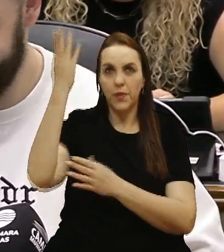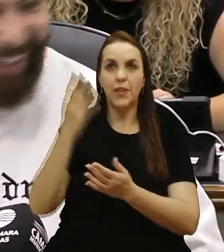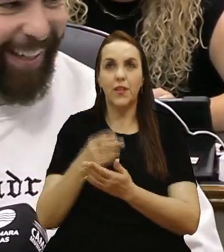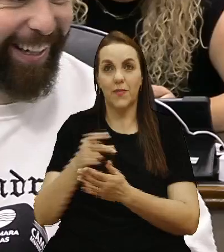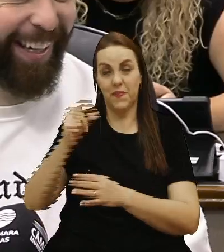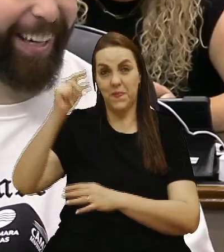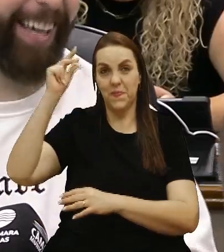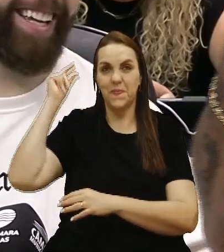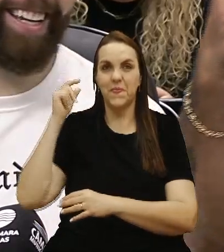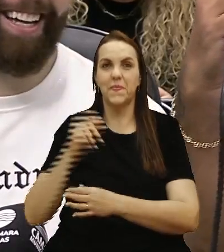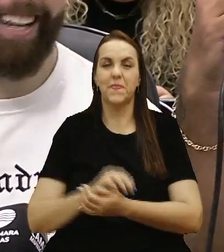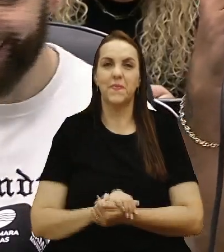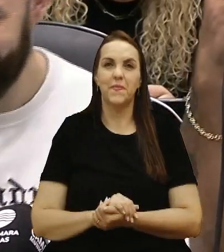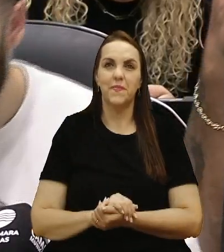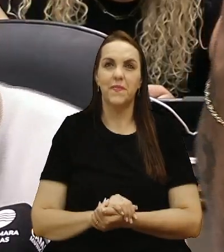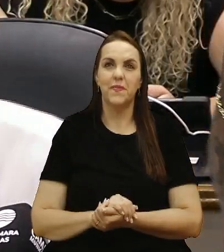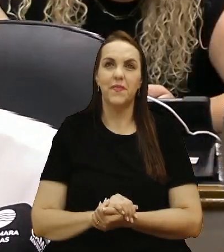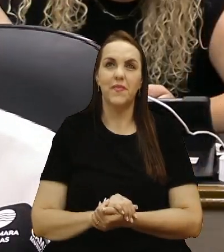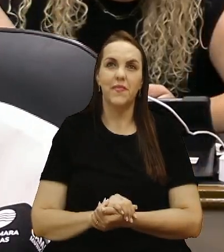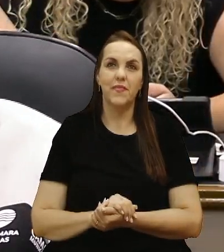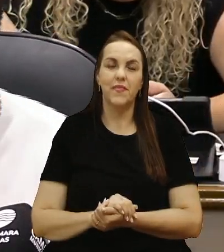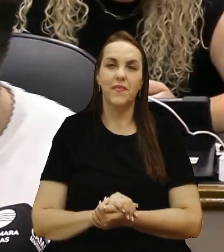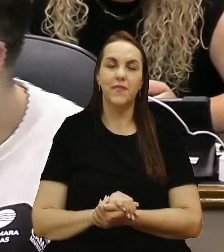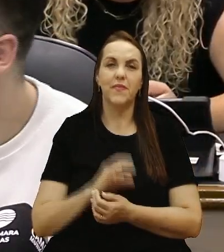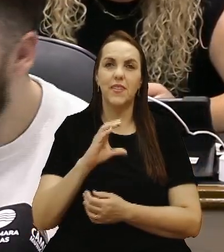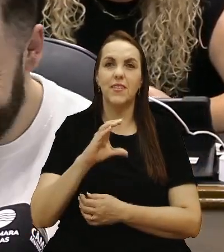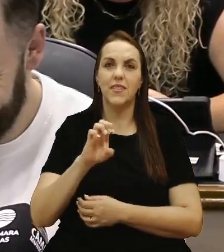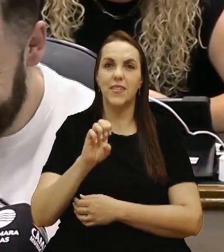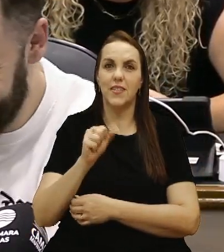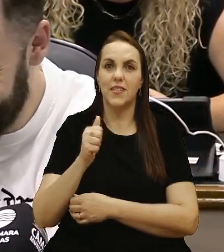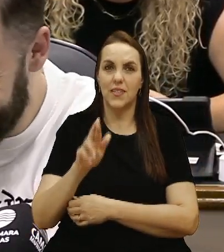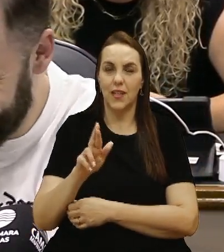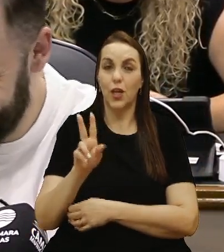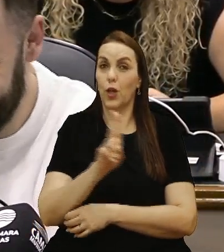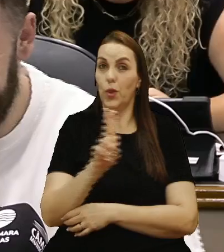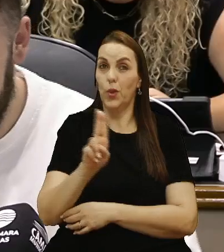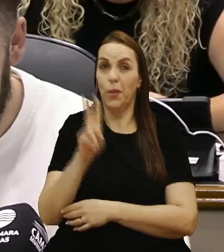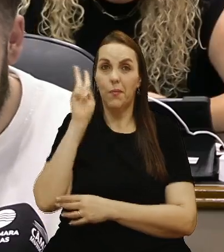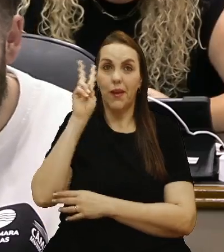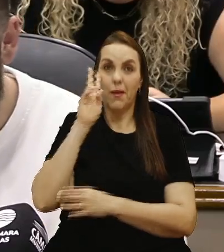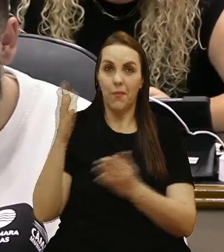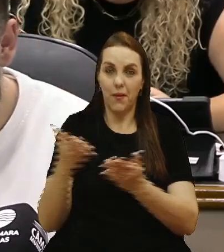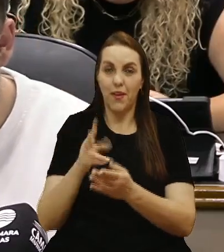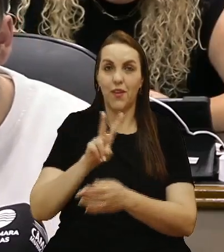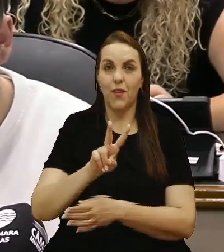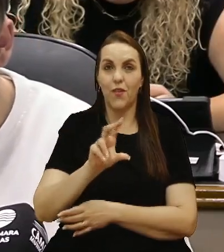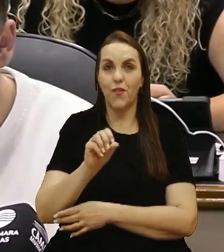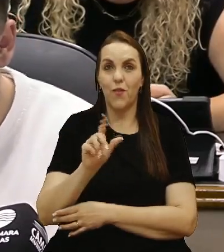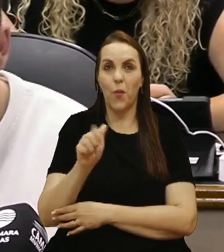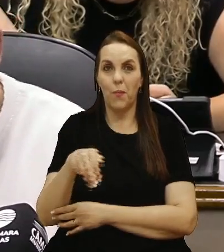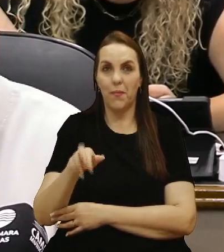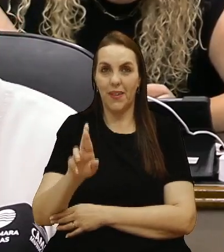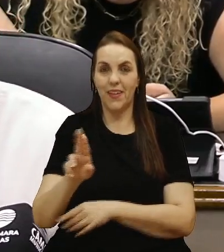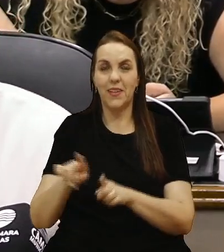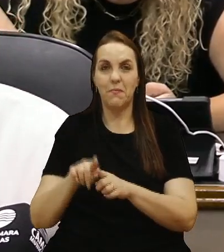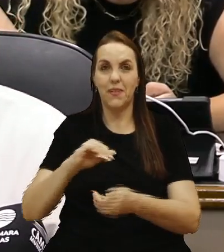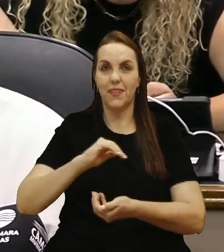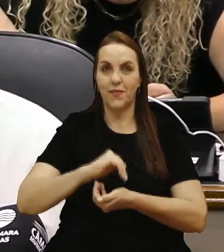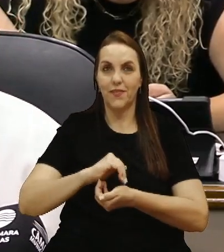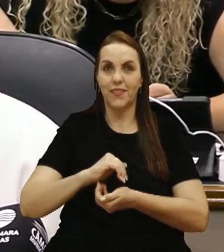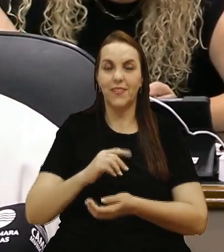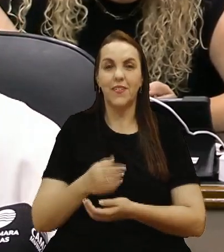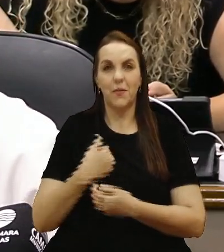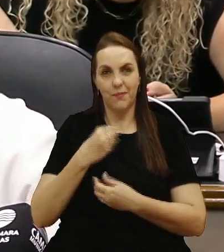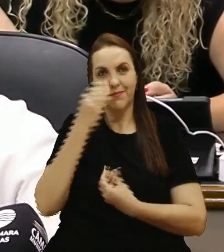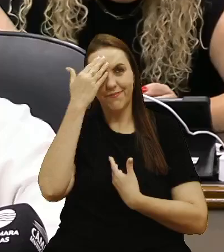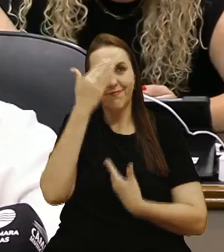tempo. O César também, que são os nomes que eu me lembro aqui agora, o Volmir, que está aqui também da Defesa Civil, né, muito